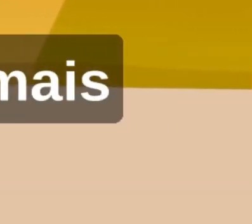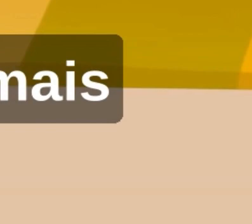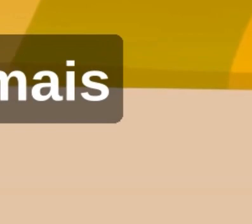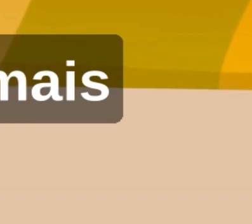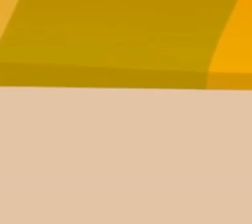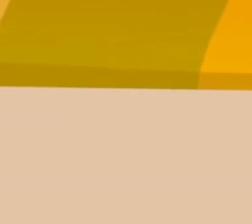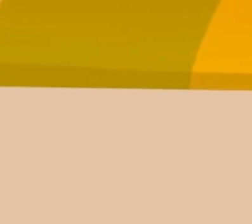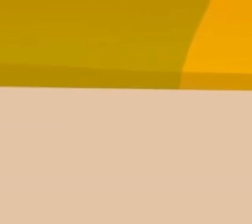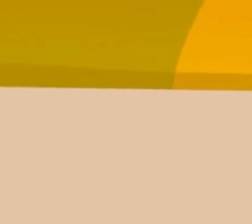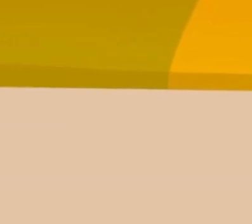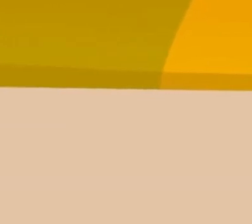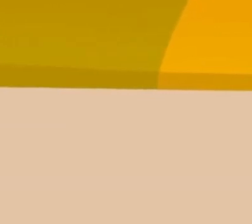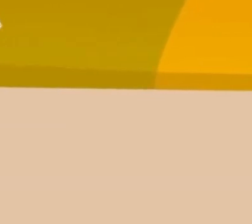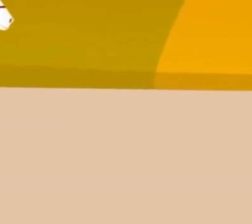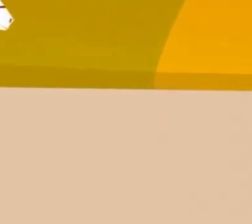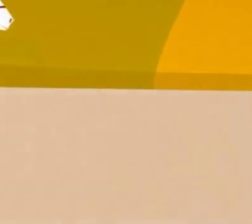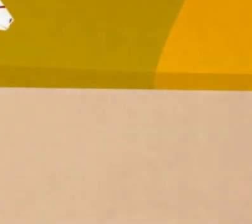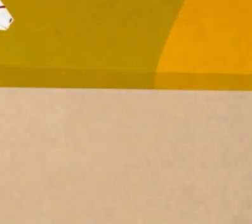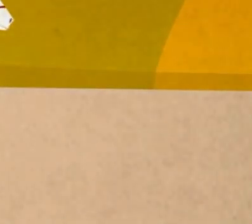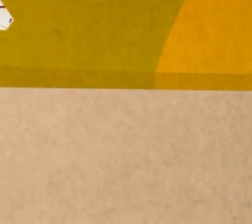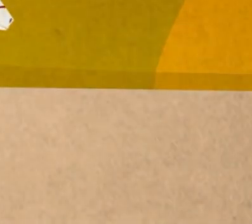mais aventuras.